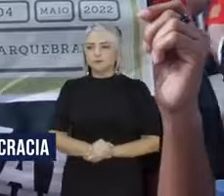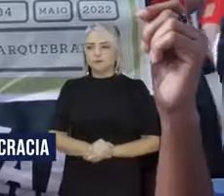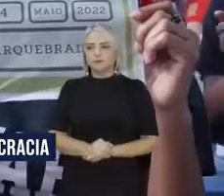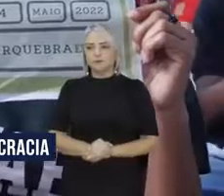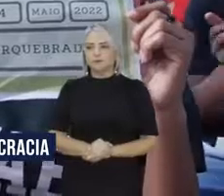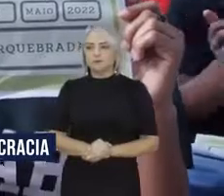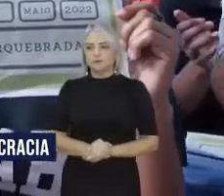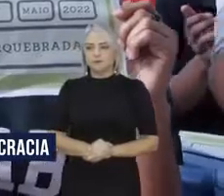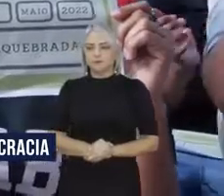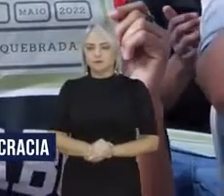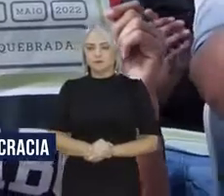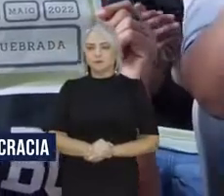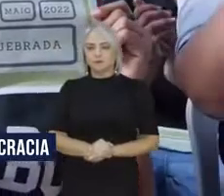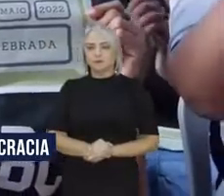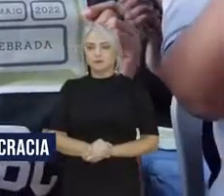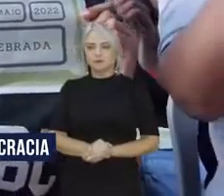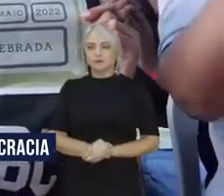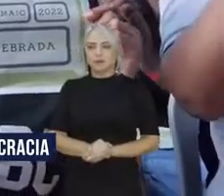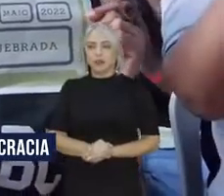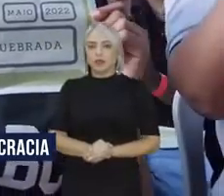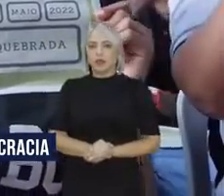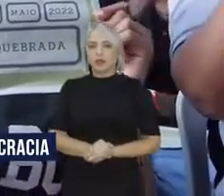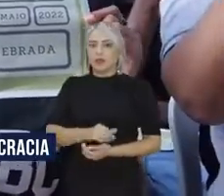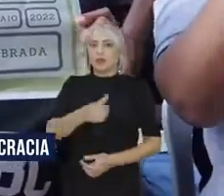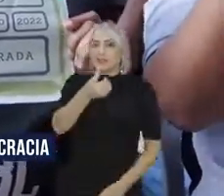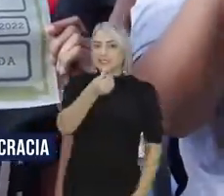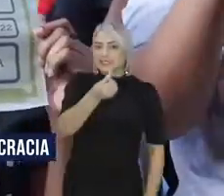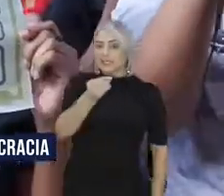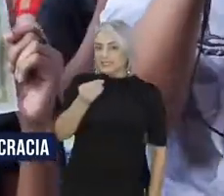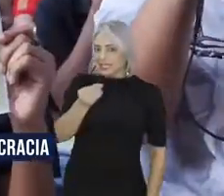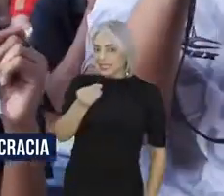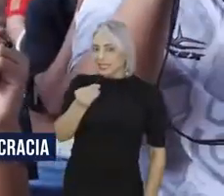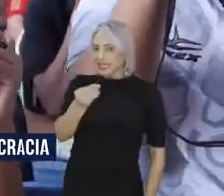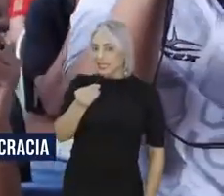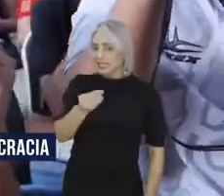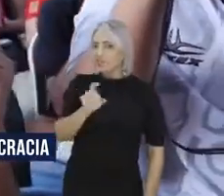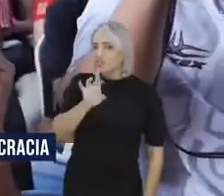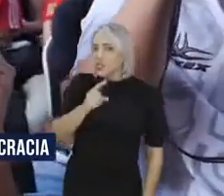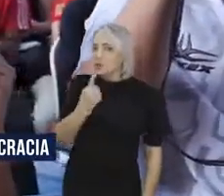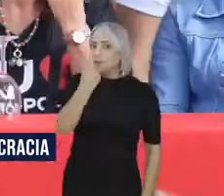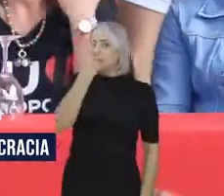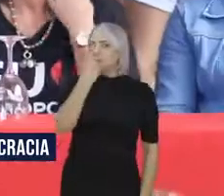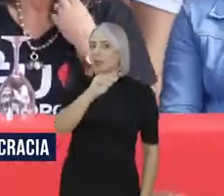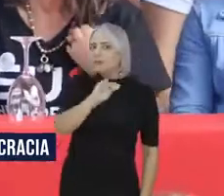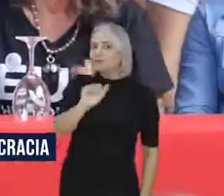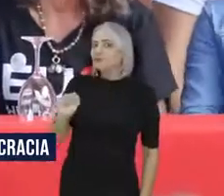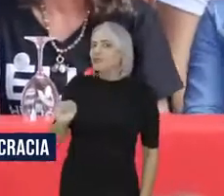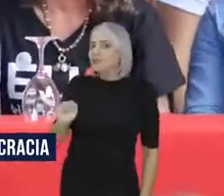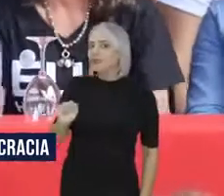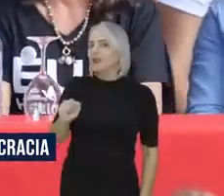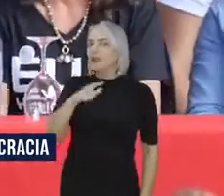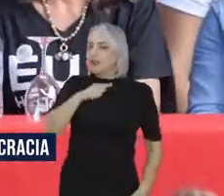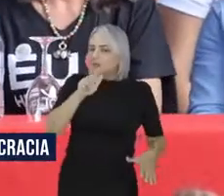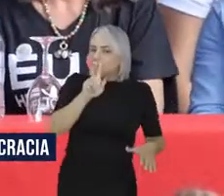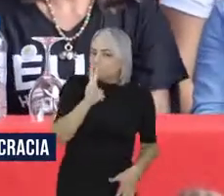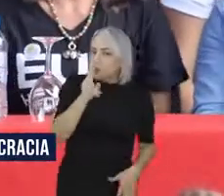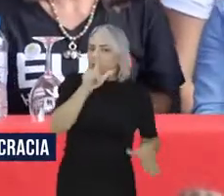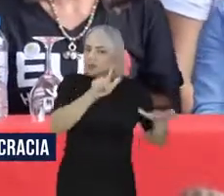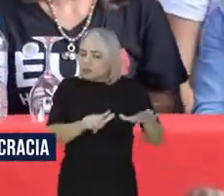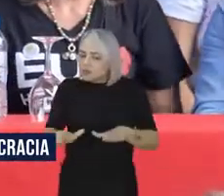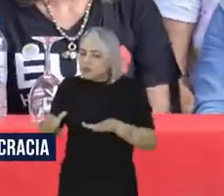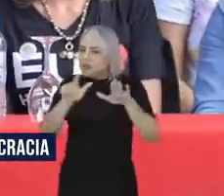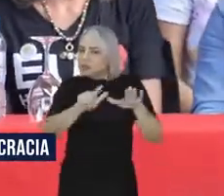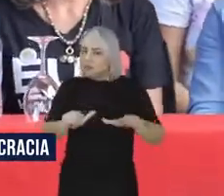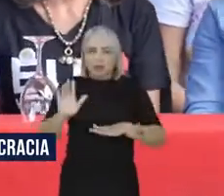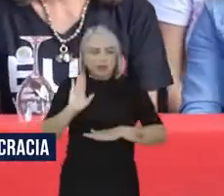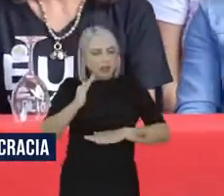Não, 60 títulos foi só no primeiro dia. A gente está fazendo isso umas duas semanas, a gente passou de 100 já. A gente vai